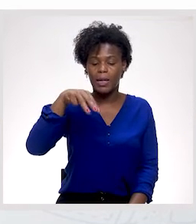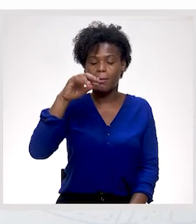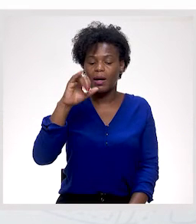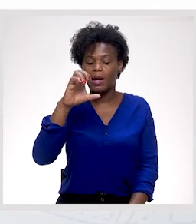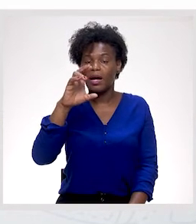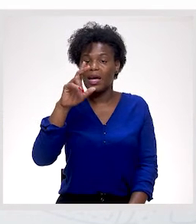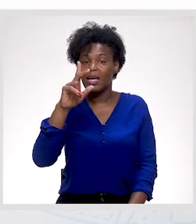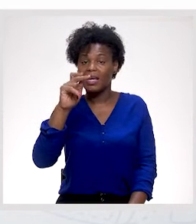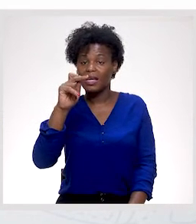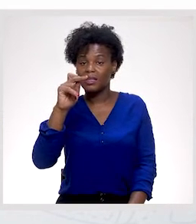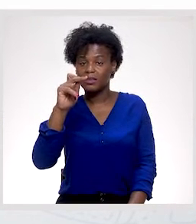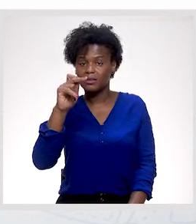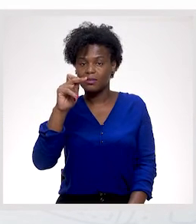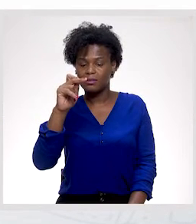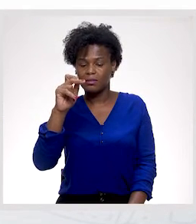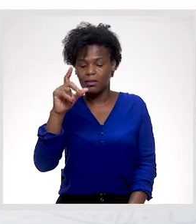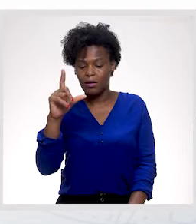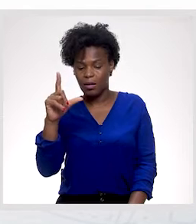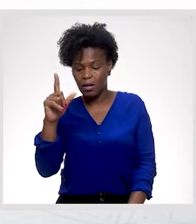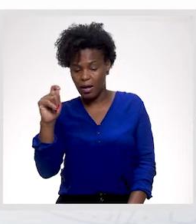O astro que provocou a discórdia